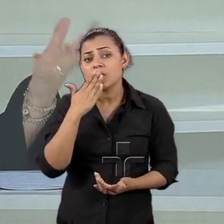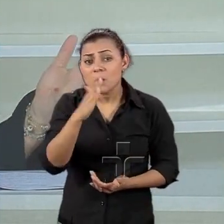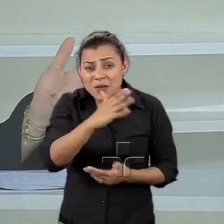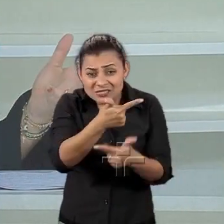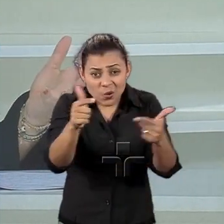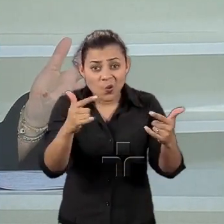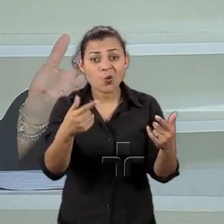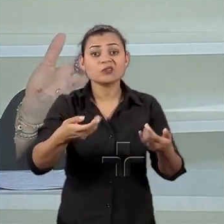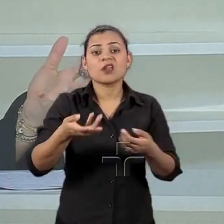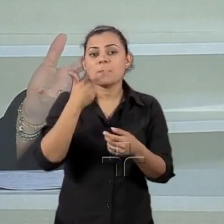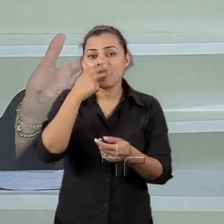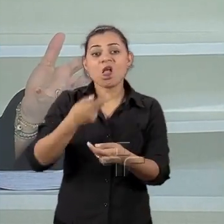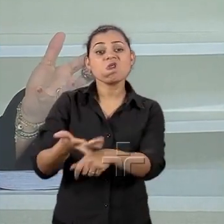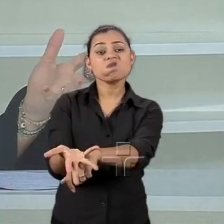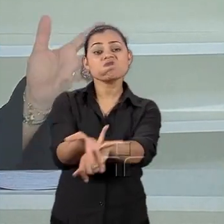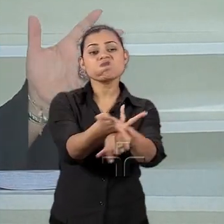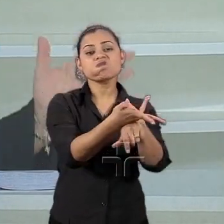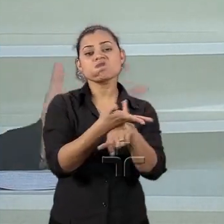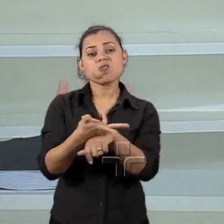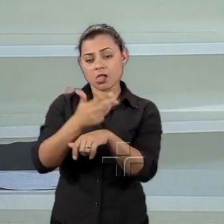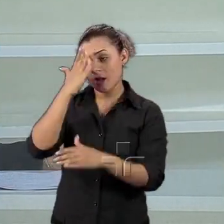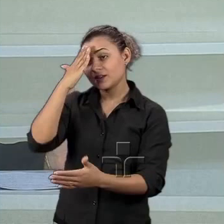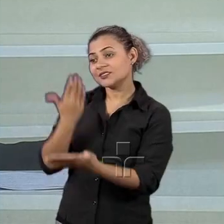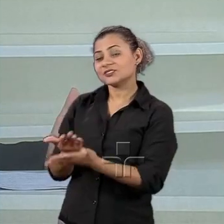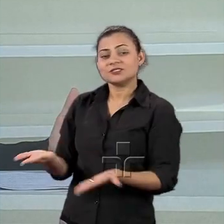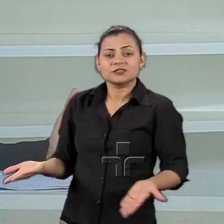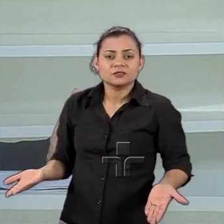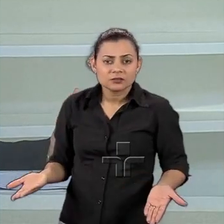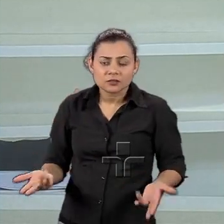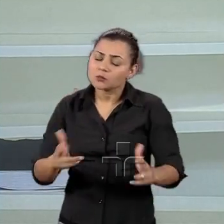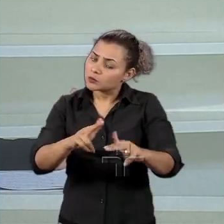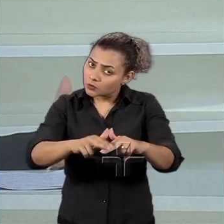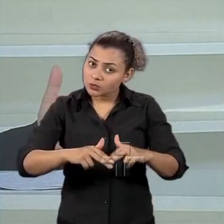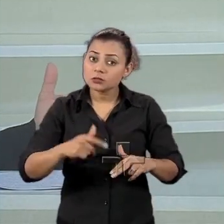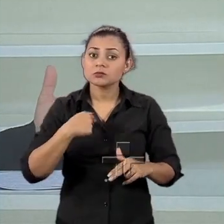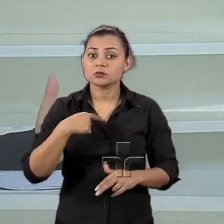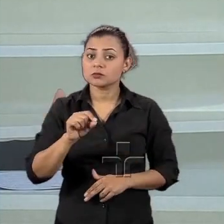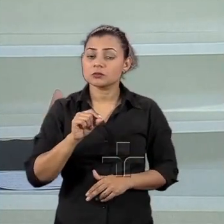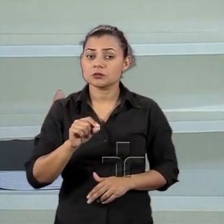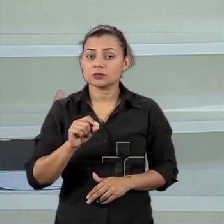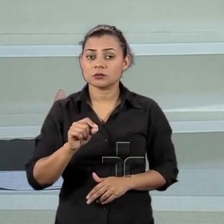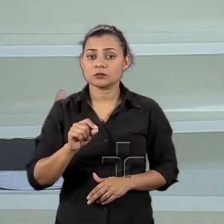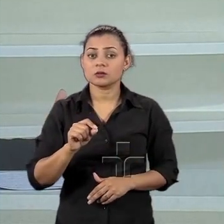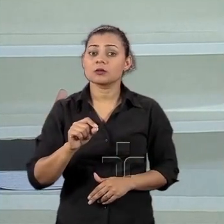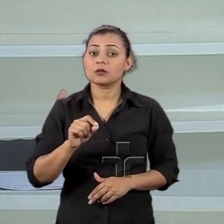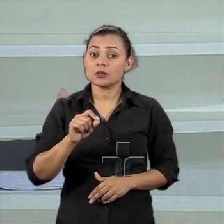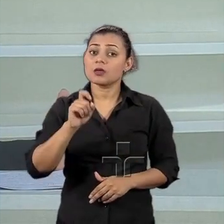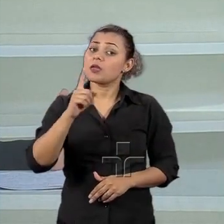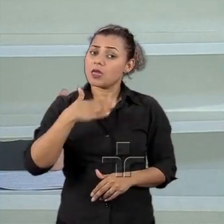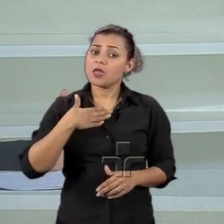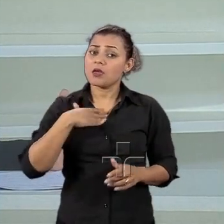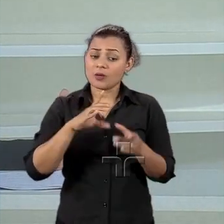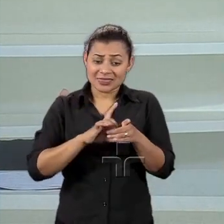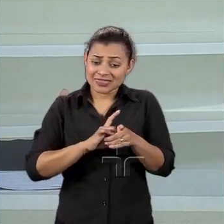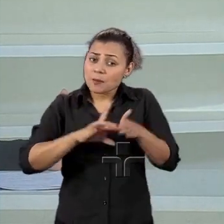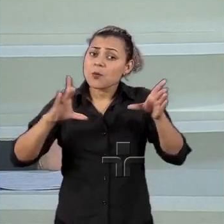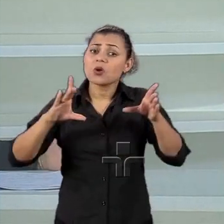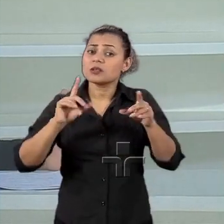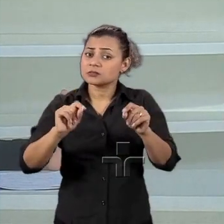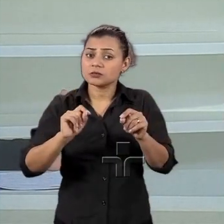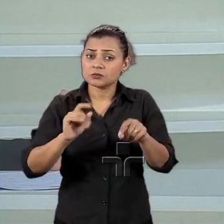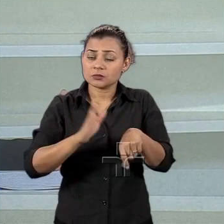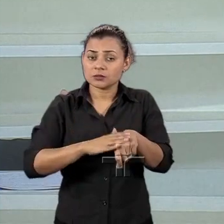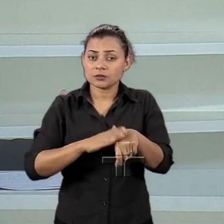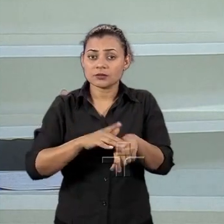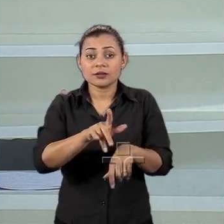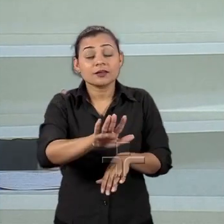tão clara do que está acontecendo. E eu quero dizer, Eduardo Jorge, que... Boia, Kátia. Âncora vai para o fundo. A democracia... Como é que é?